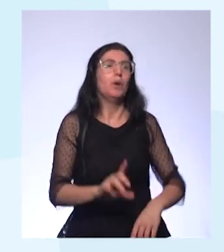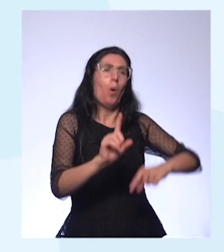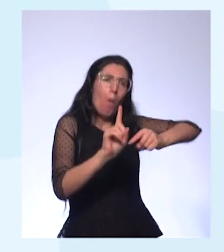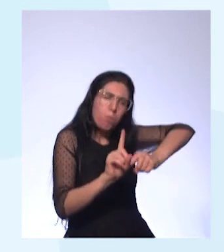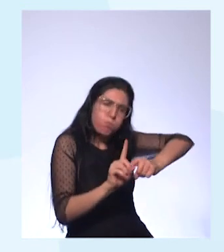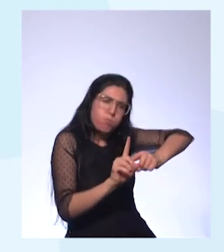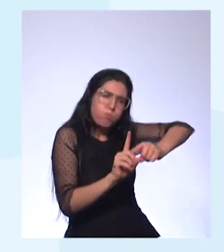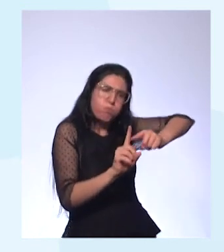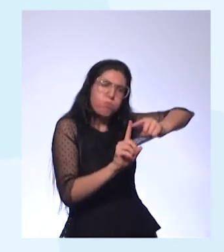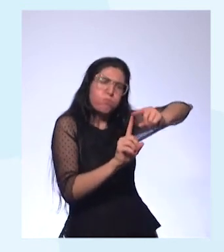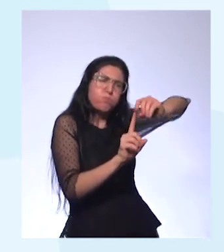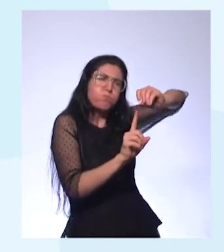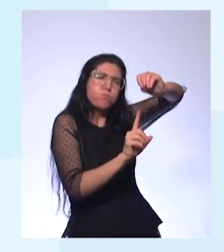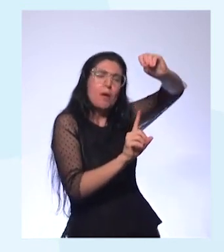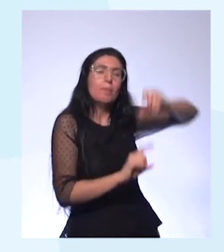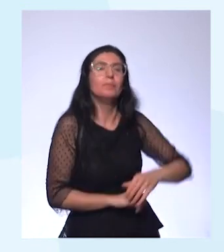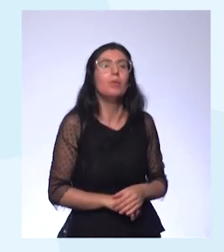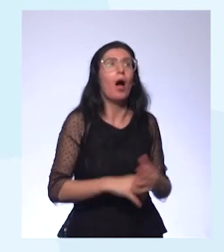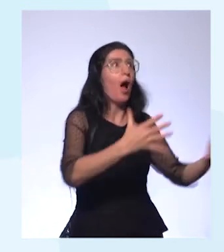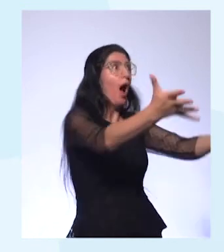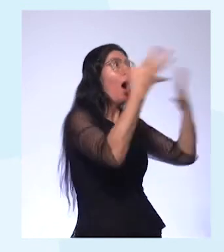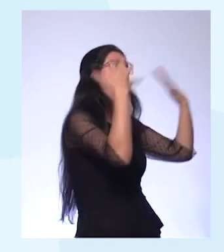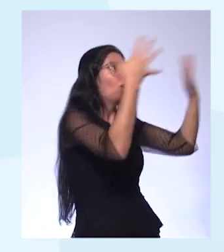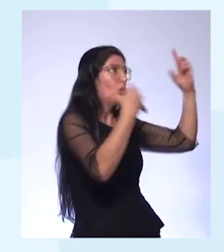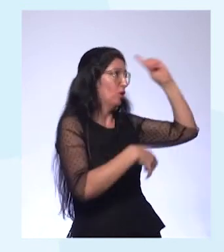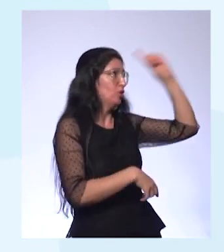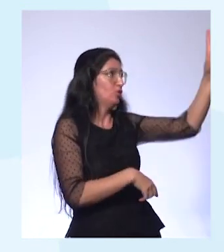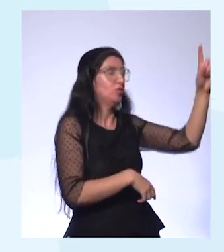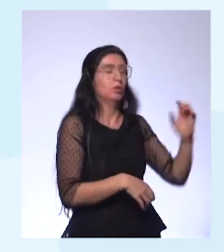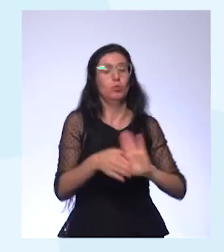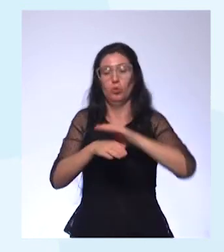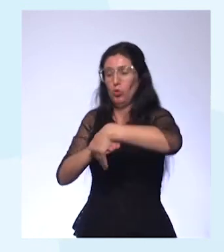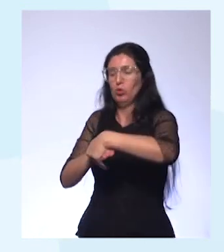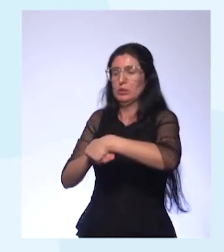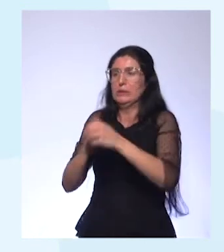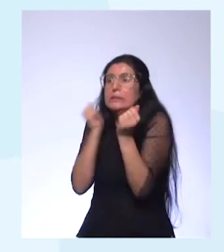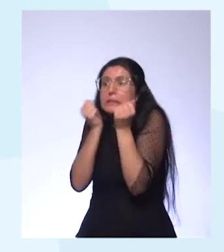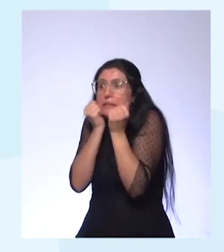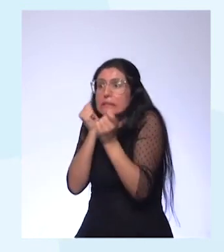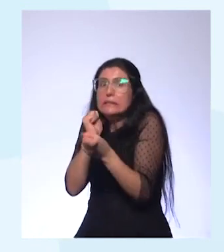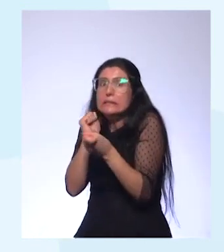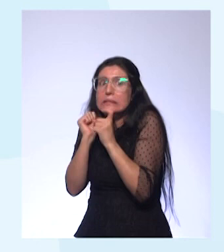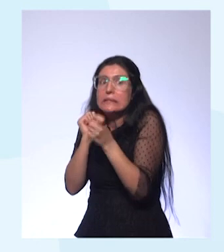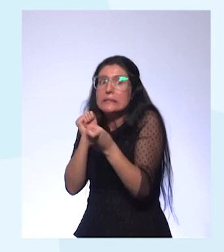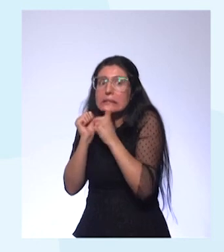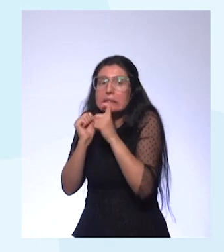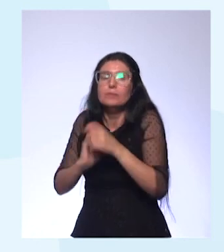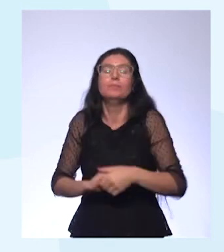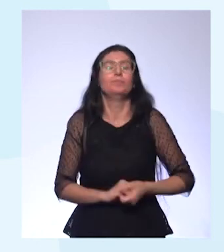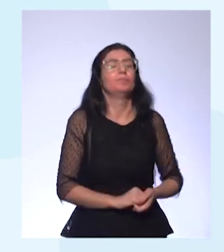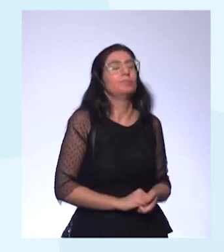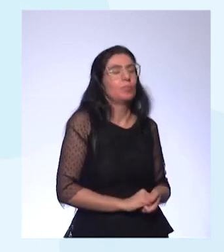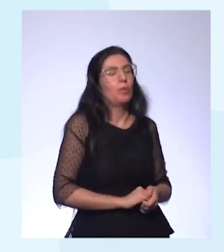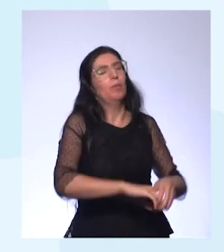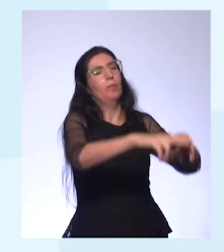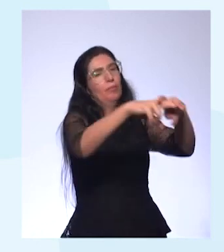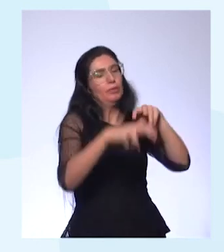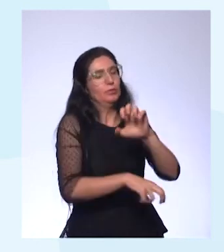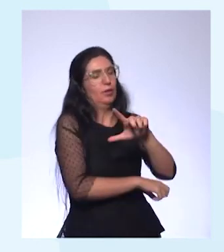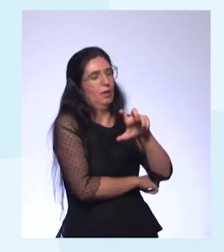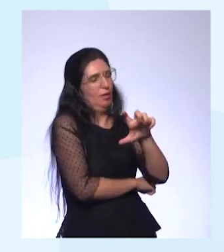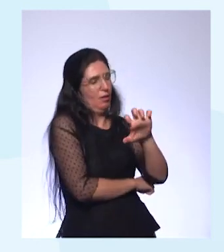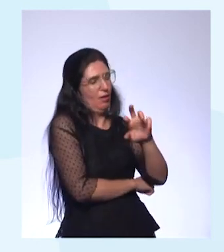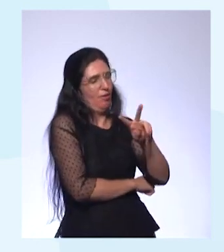de dia faz muito calor e à noite faz frio, por isso que a gente fala que a amplitude térmica é elevada, né? Mas temos